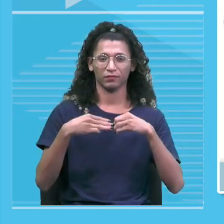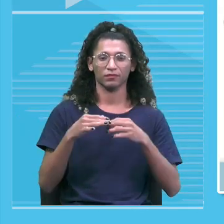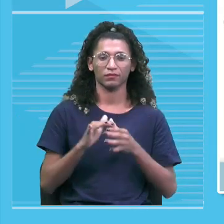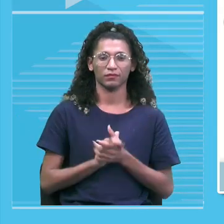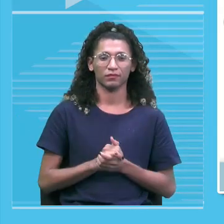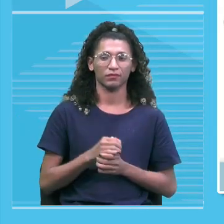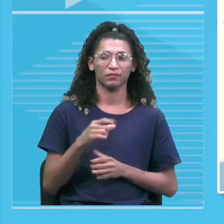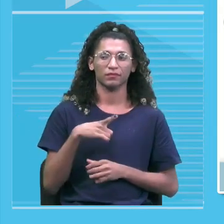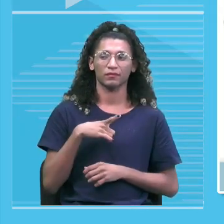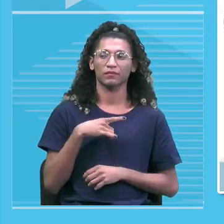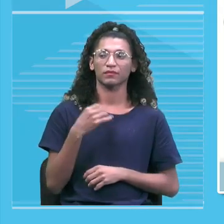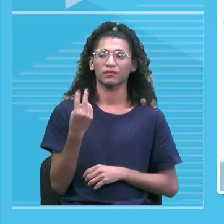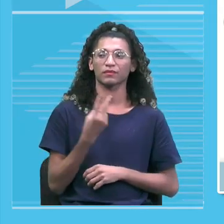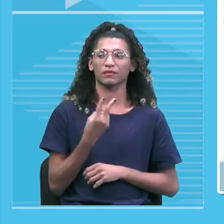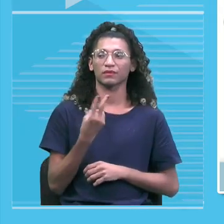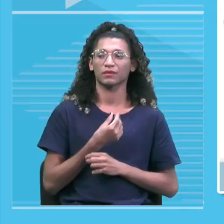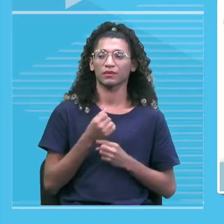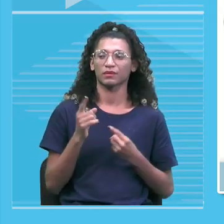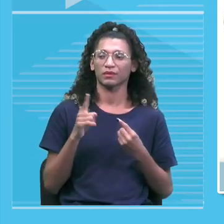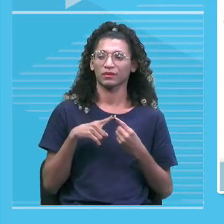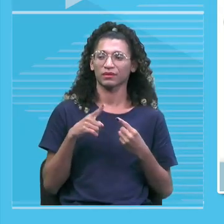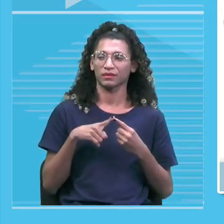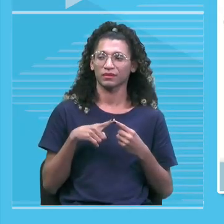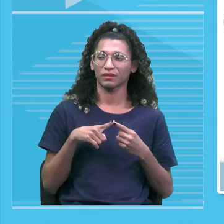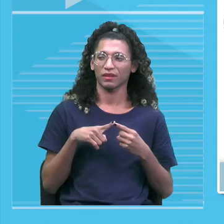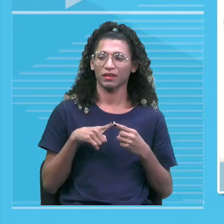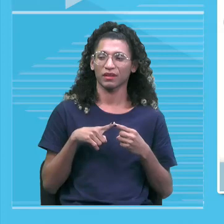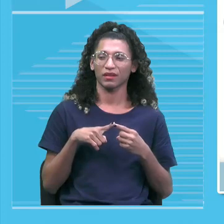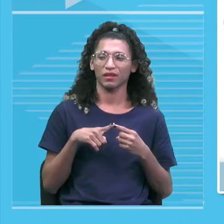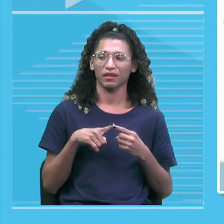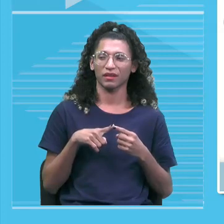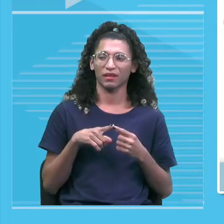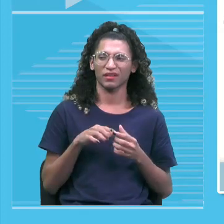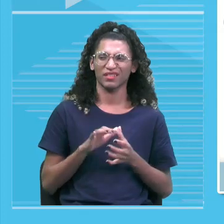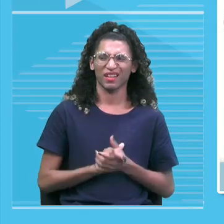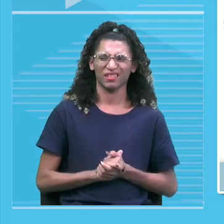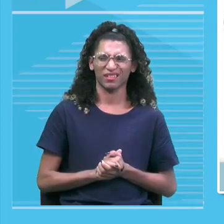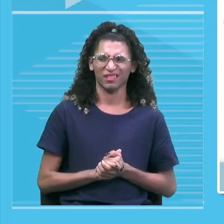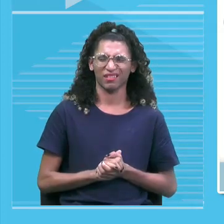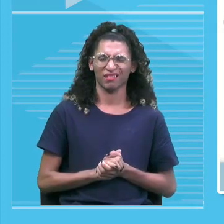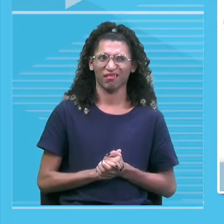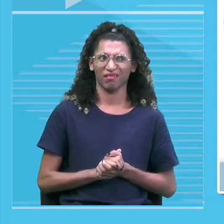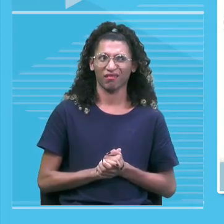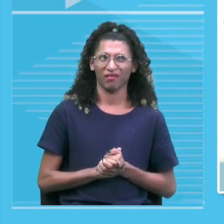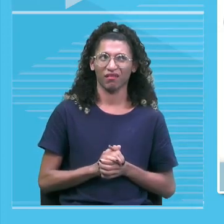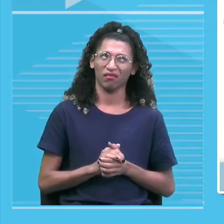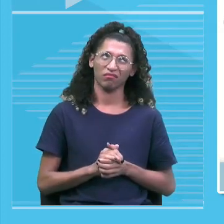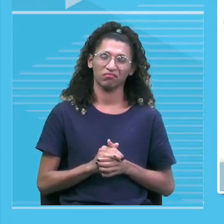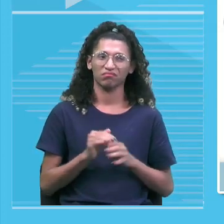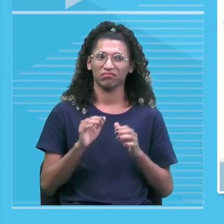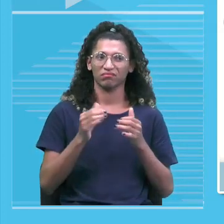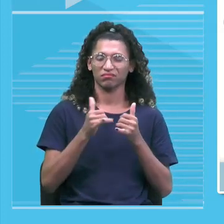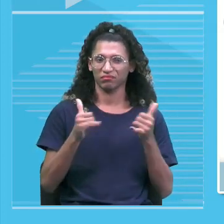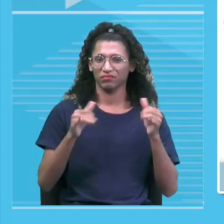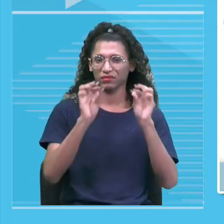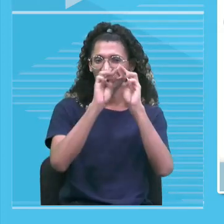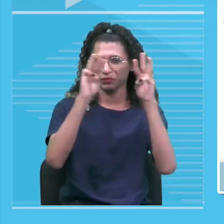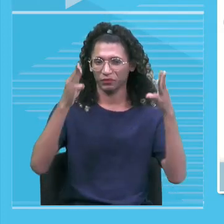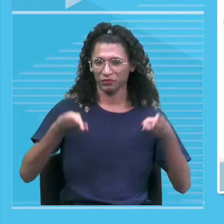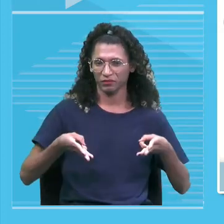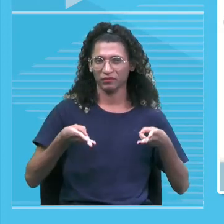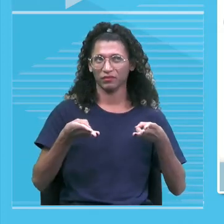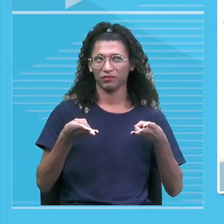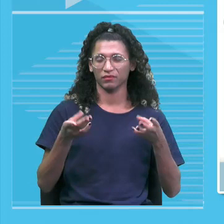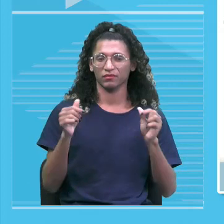essas duas naturezas para classificar um mecânica ou eletromagnética Professor